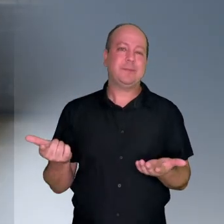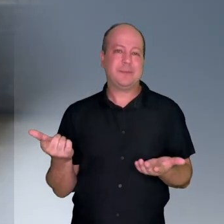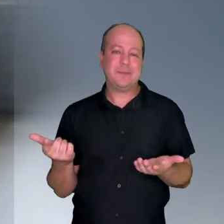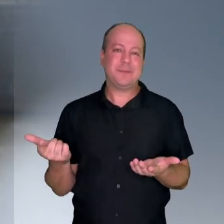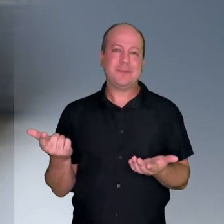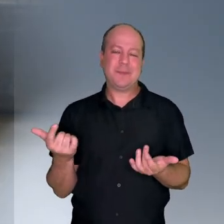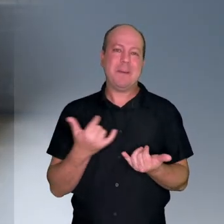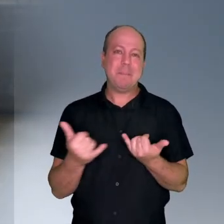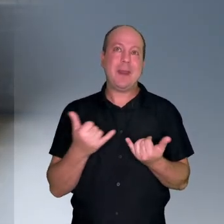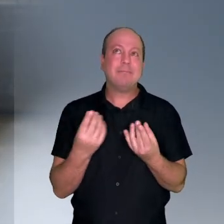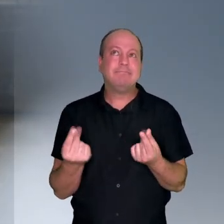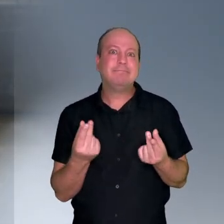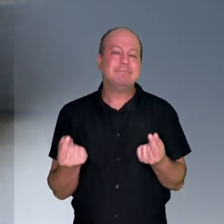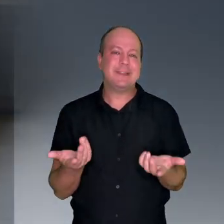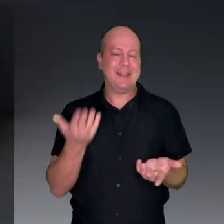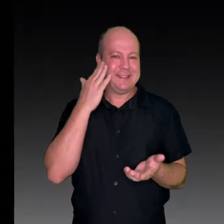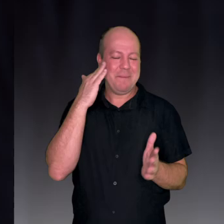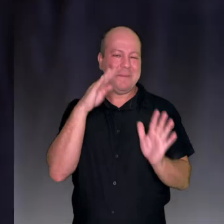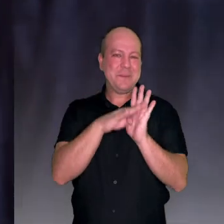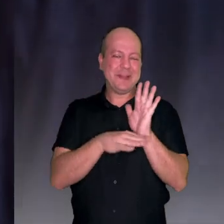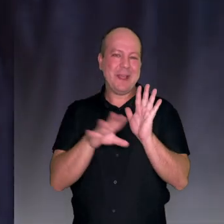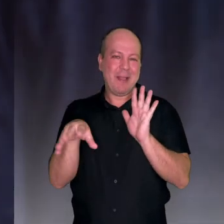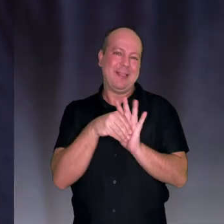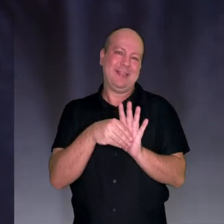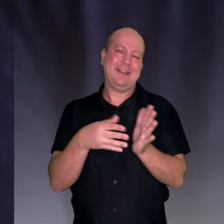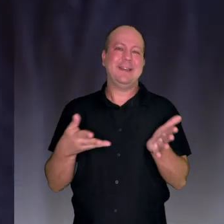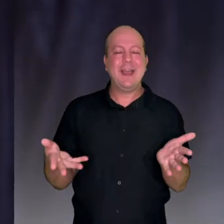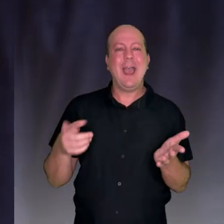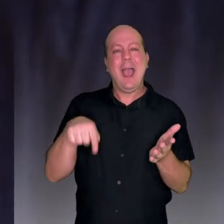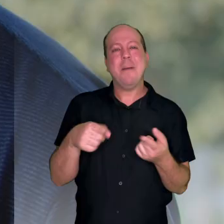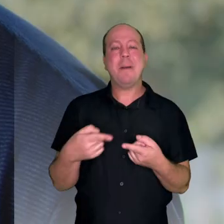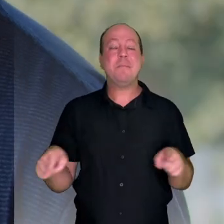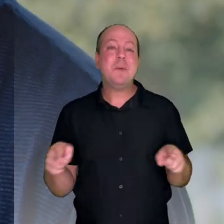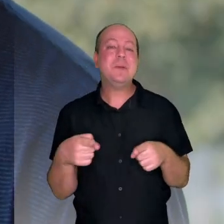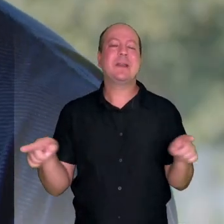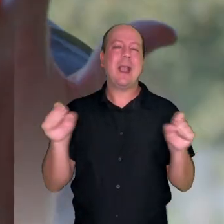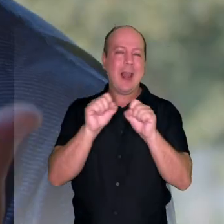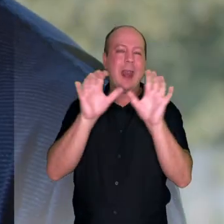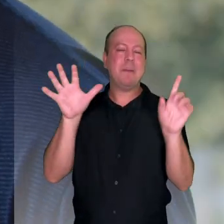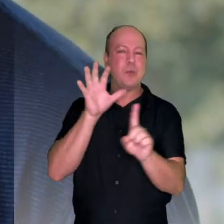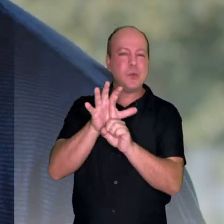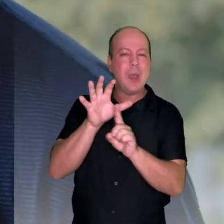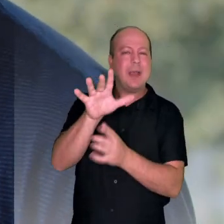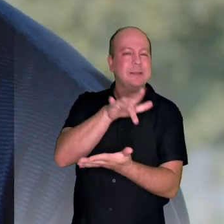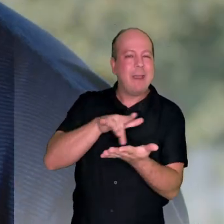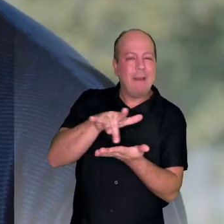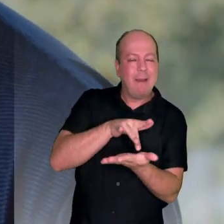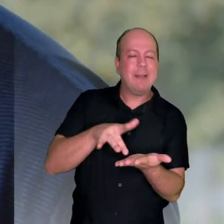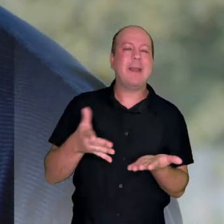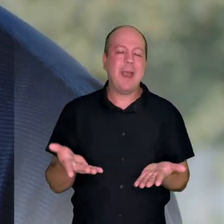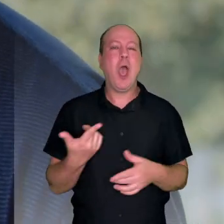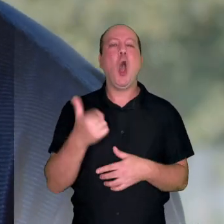outro ziriguidum assim pro programa, né? Assim, é uma música claramente de influência